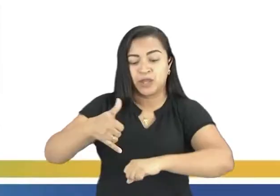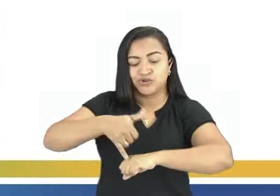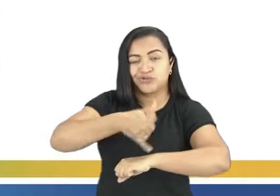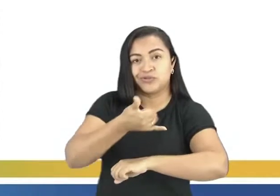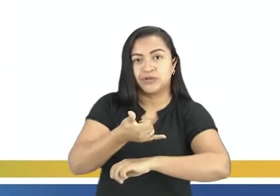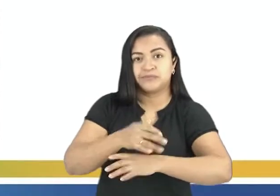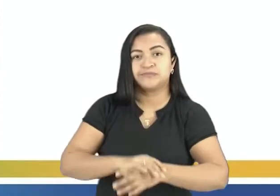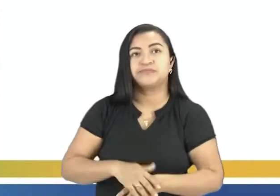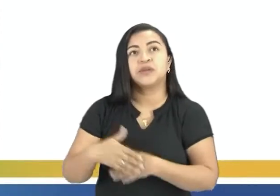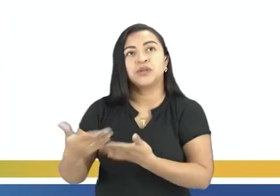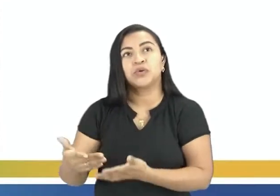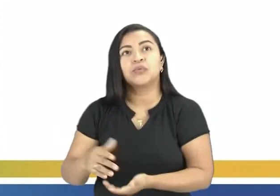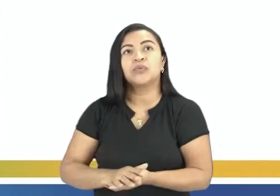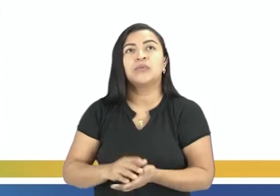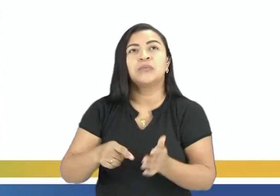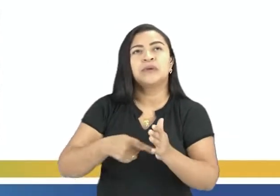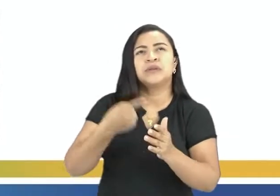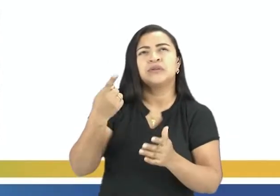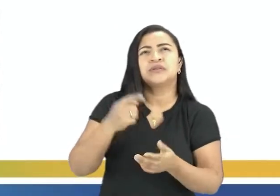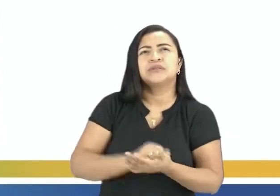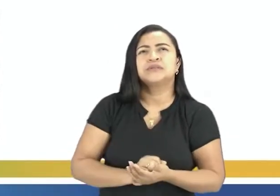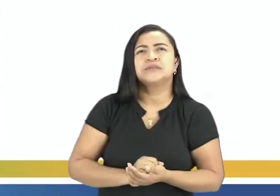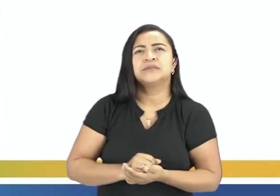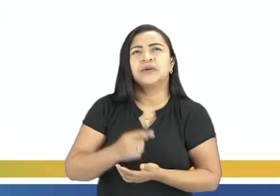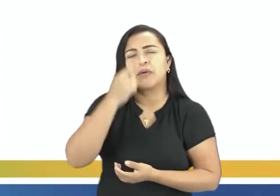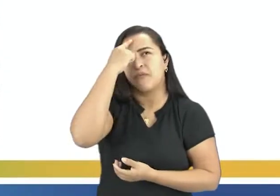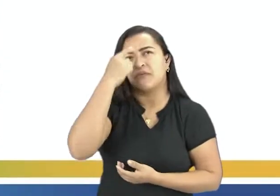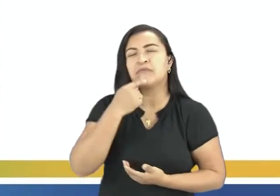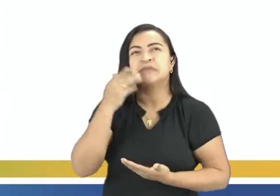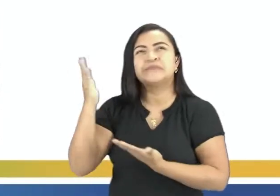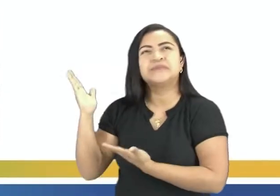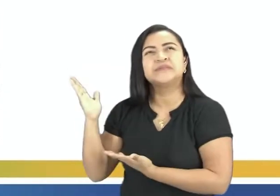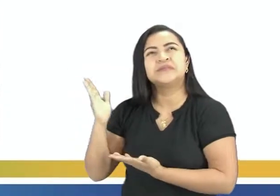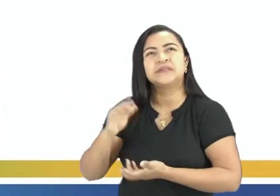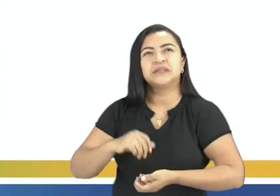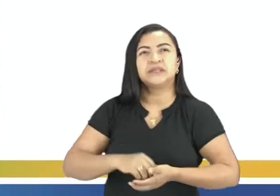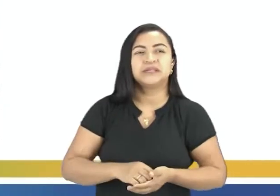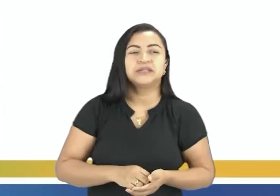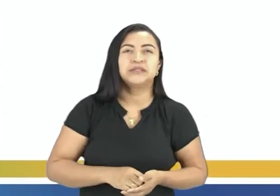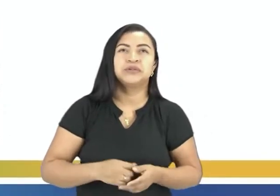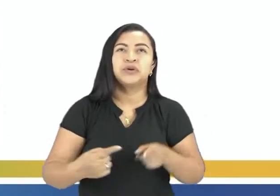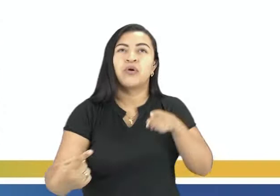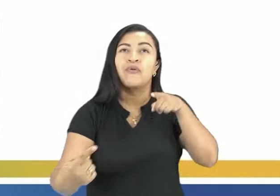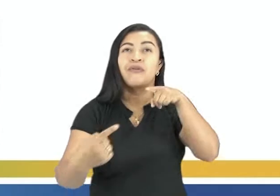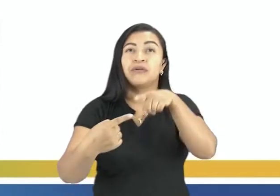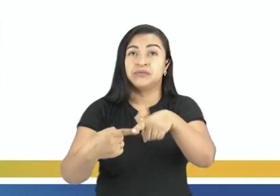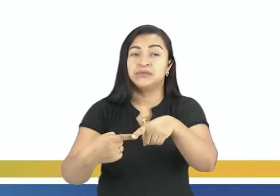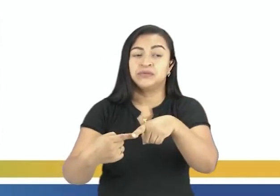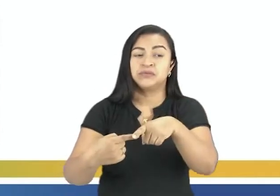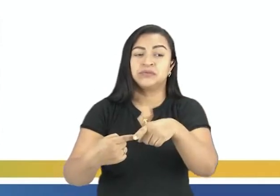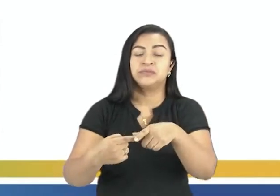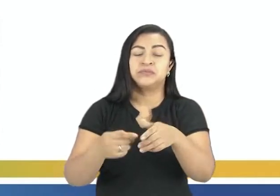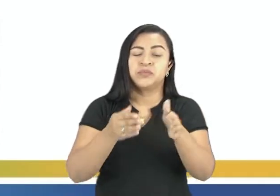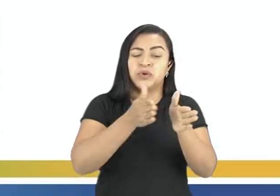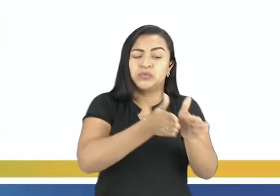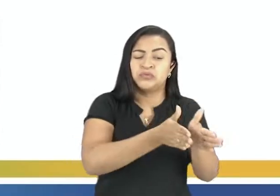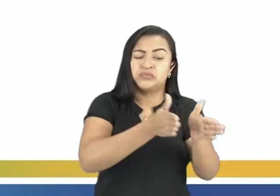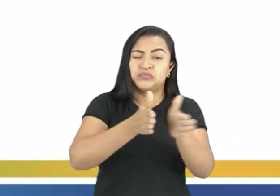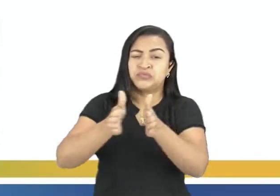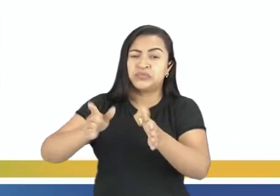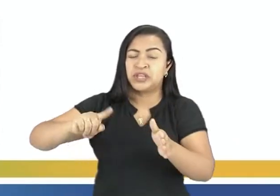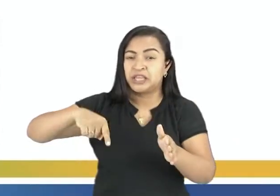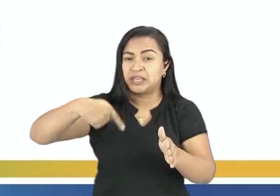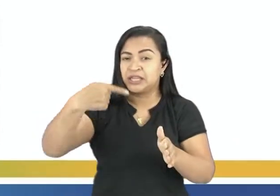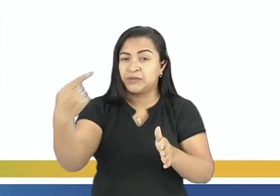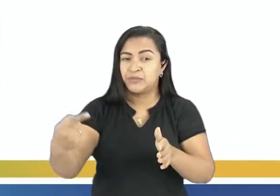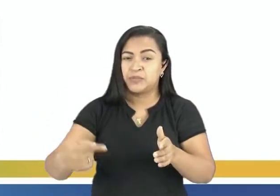movimento mais próximo de nós, tá bom? Esse material ele está relacionado ao processo sionista depois da Primeira Guerra Mundial.